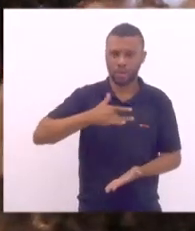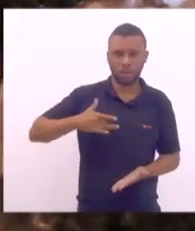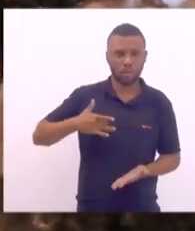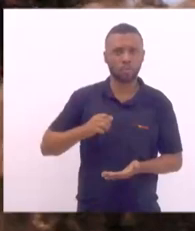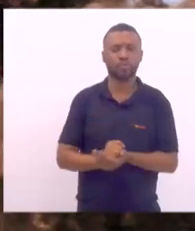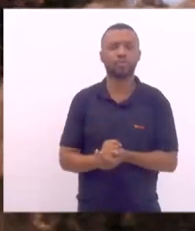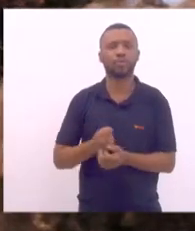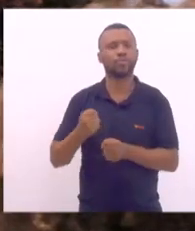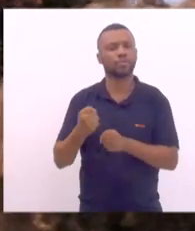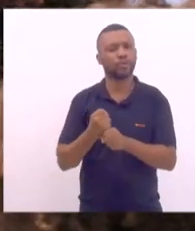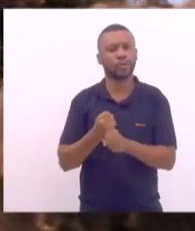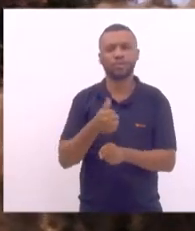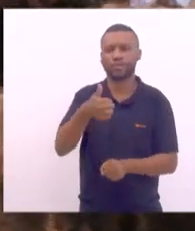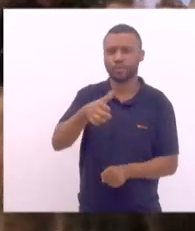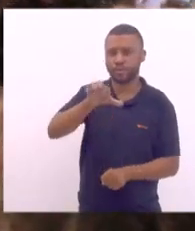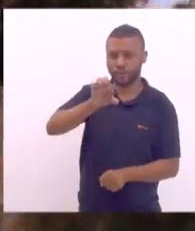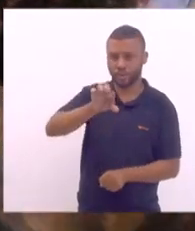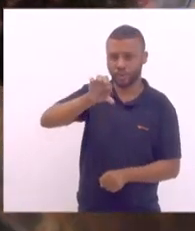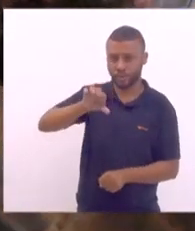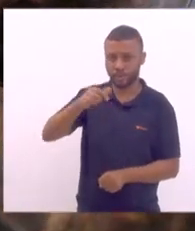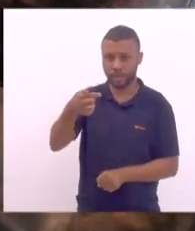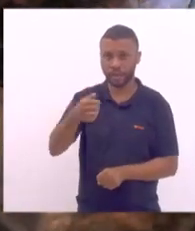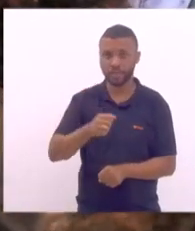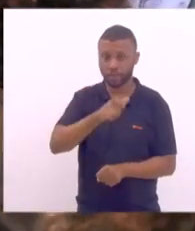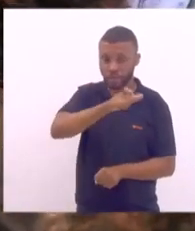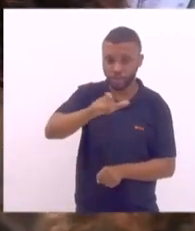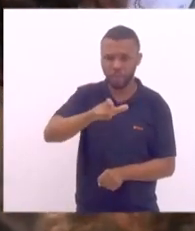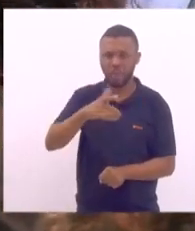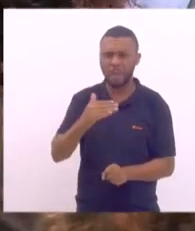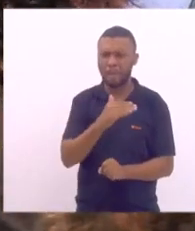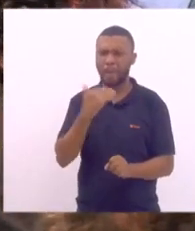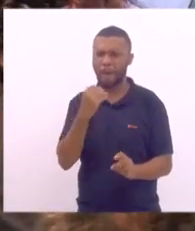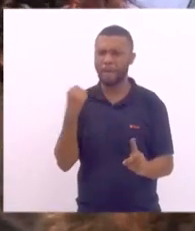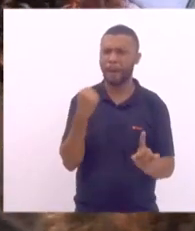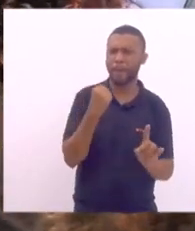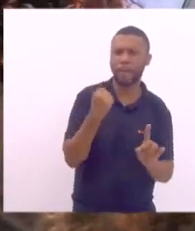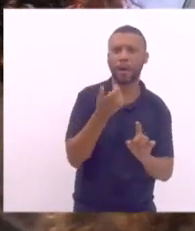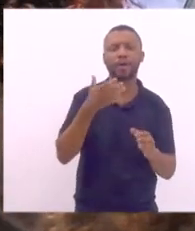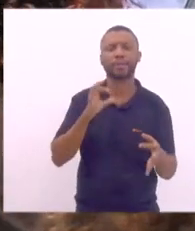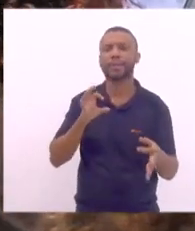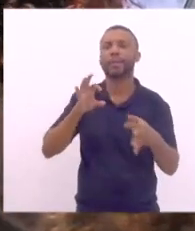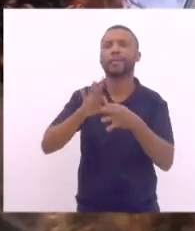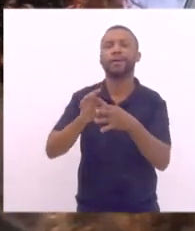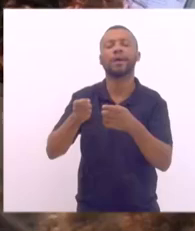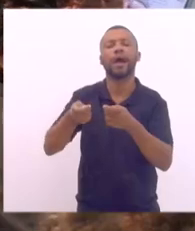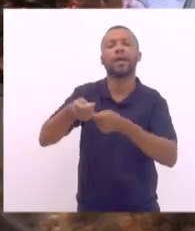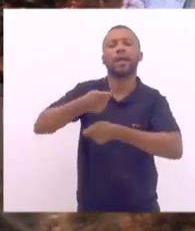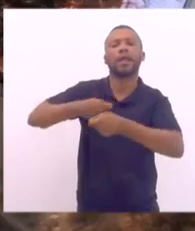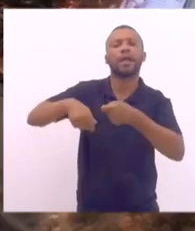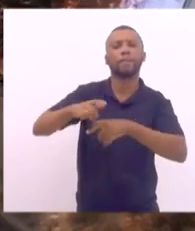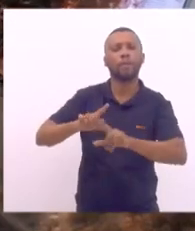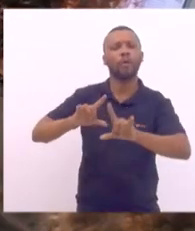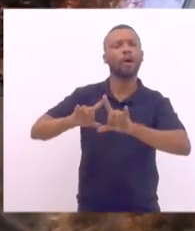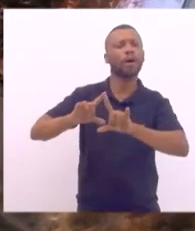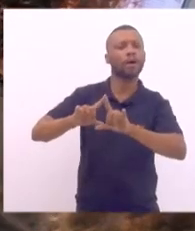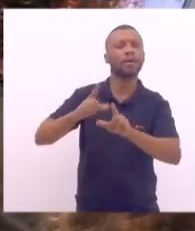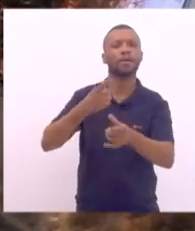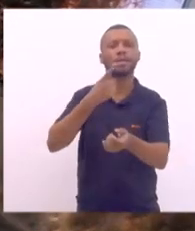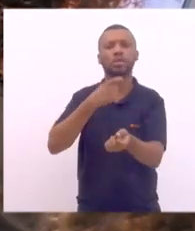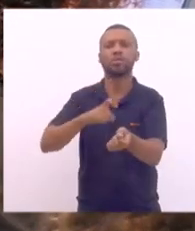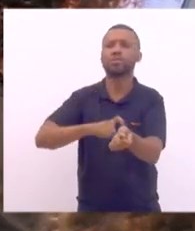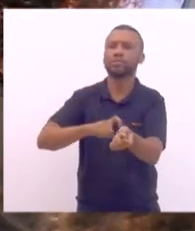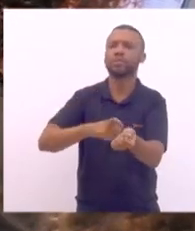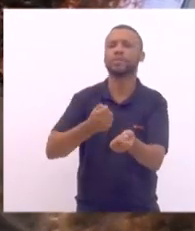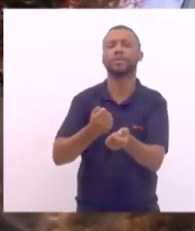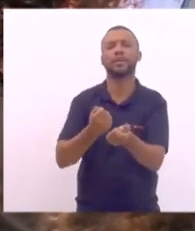em 97, quando pessoas foram assassinadas e ligadas à máfia do sangue, à máfia da